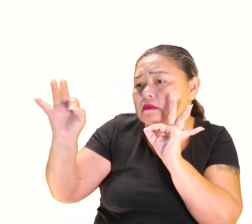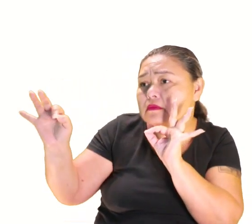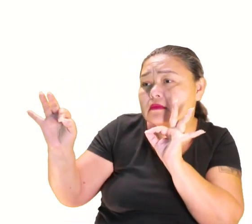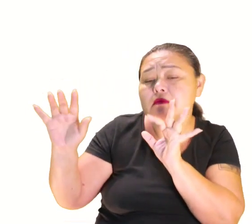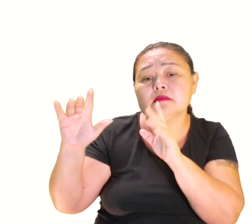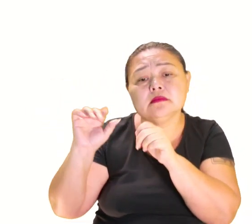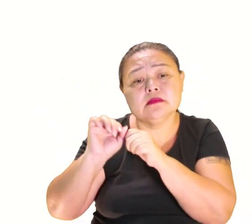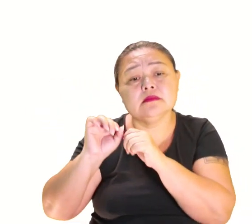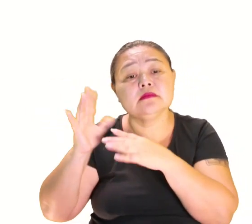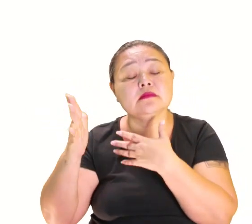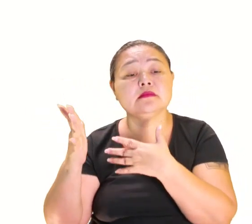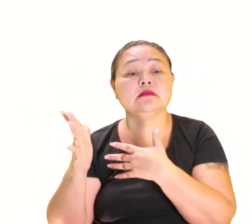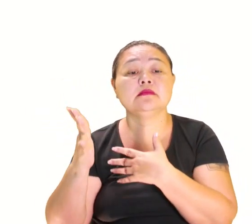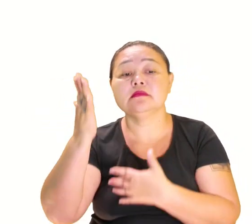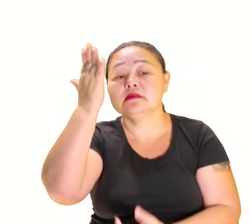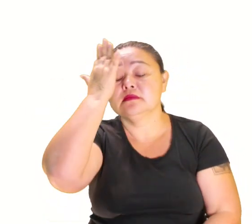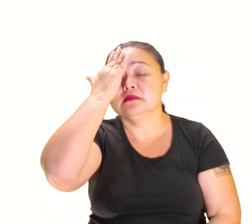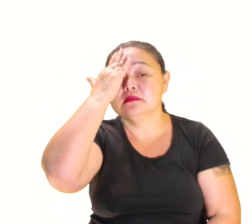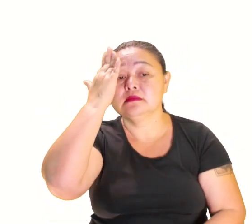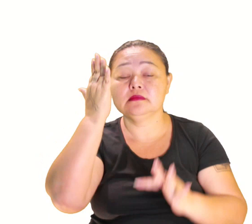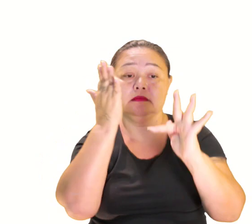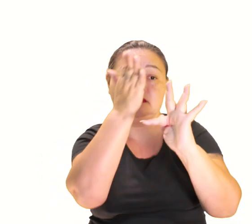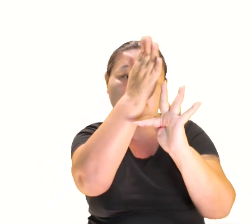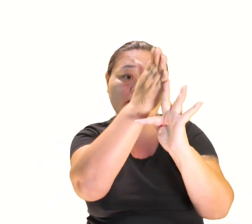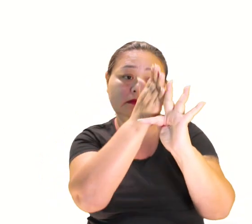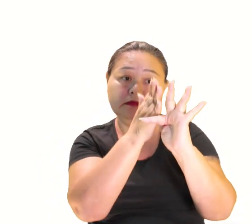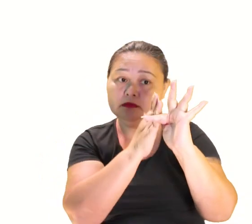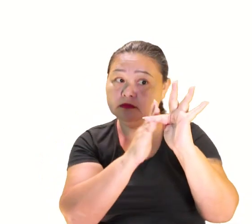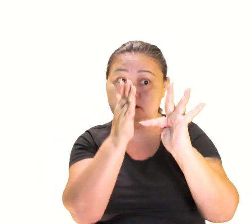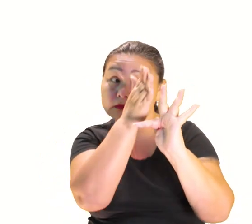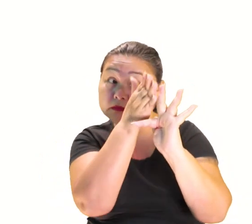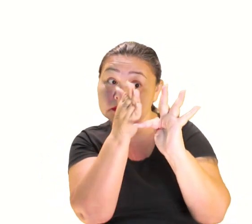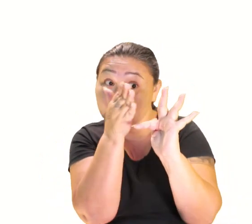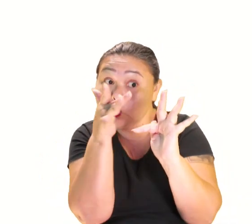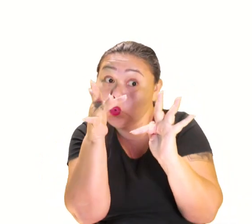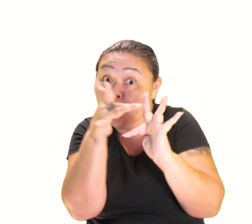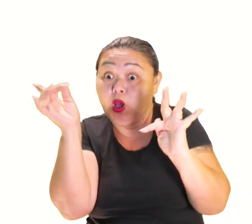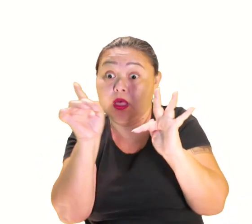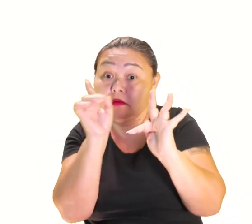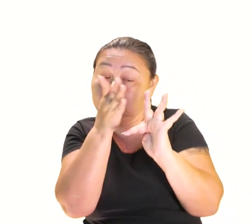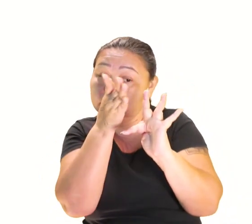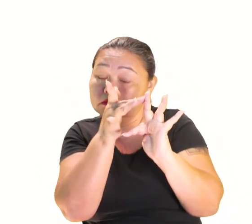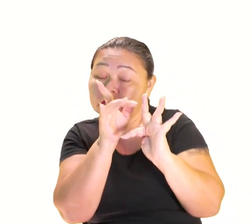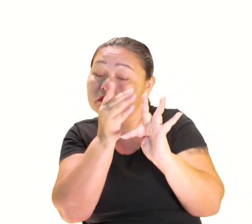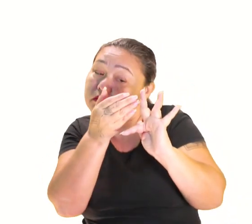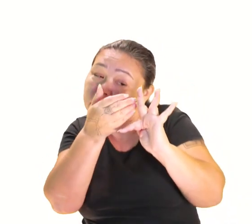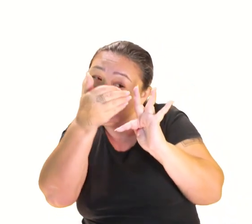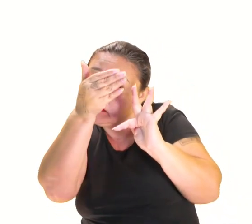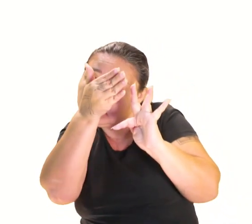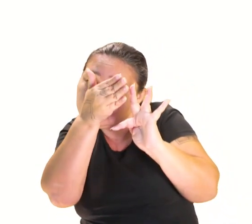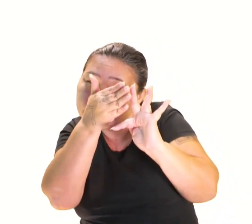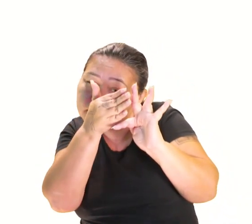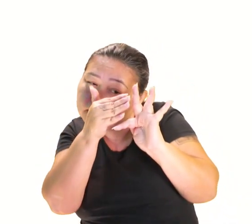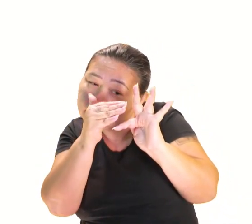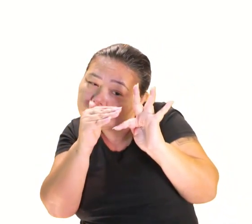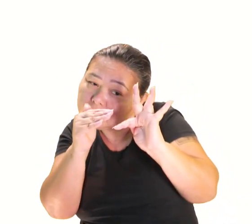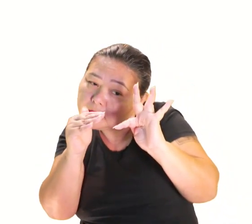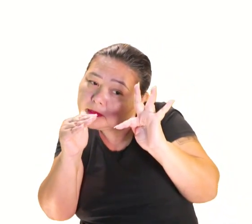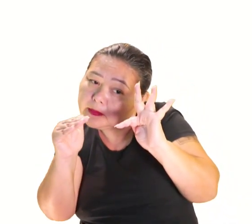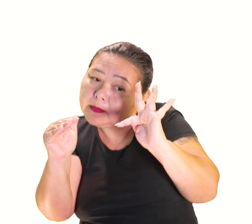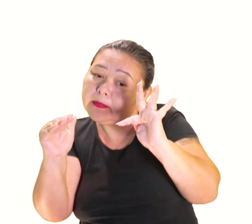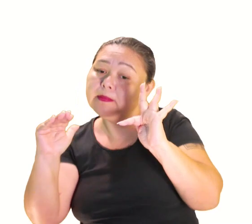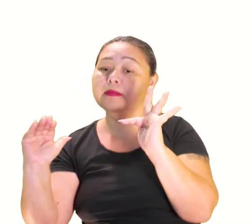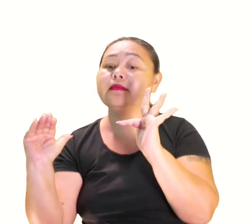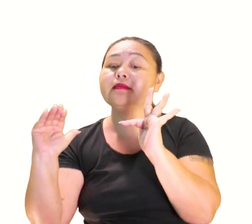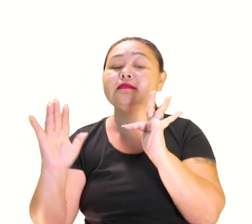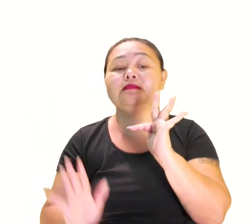mas a gente traça por aí mesmo. Já sabemos que não toca no eixo y, né? Então, ele faz assim, tá? É a nossa curva da